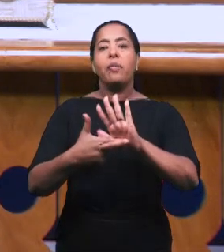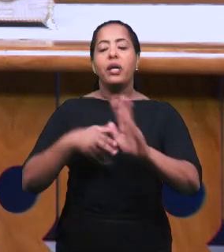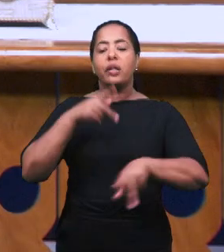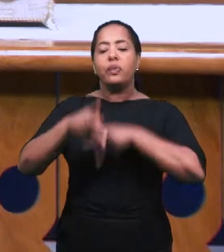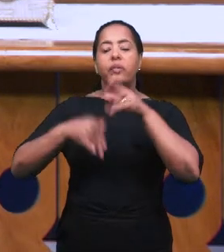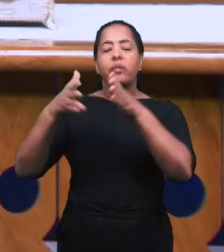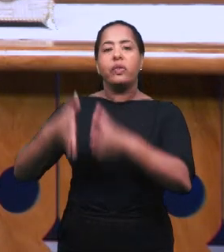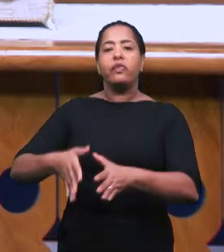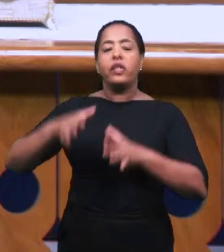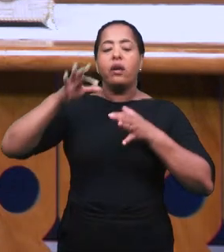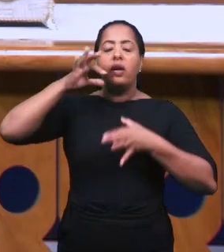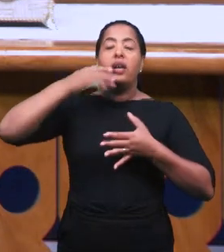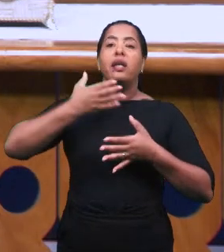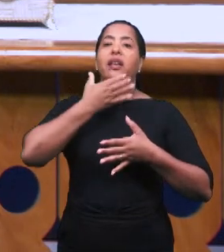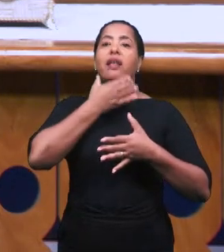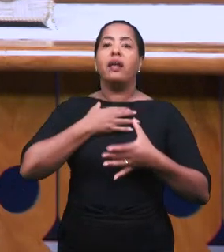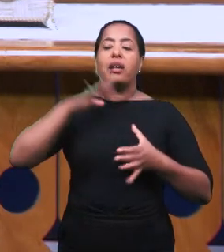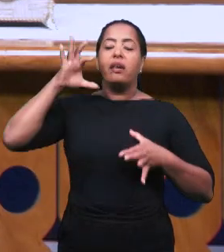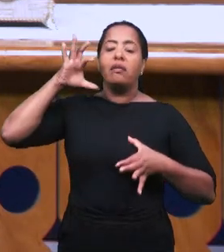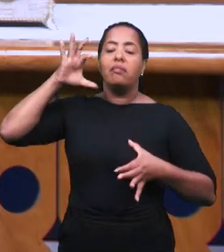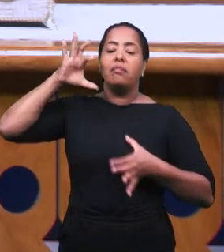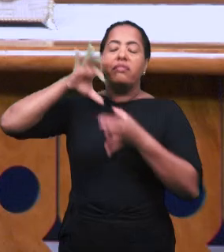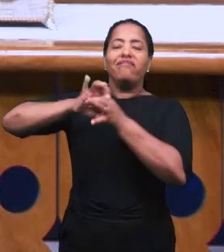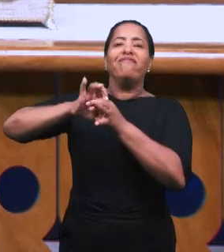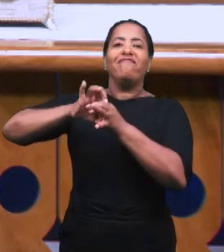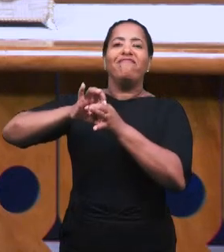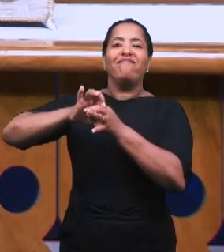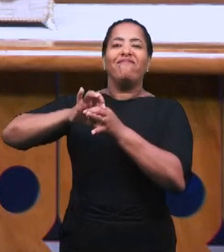eterna. São as armas